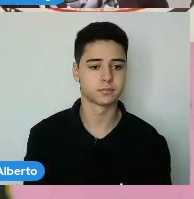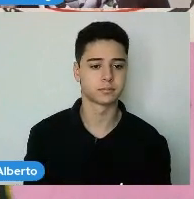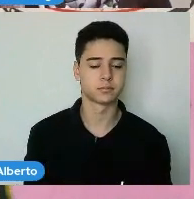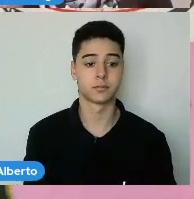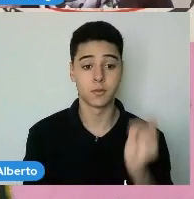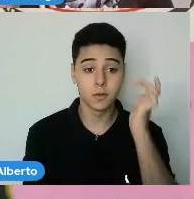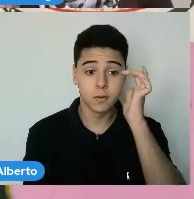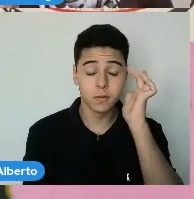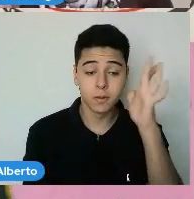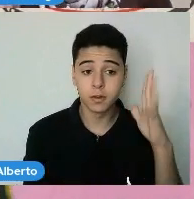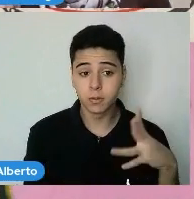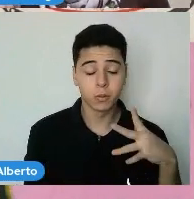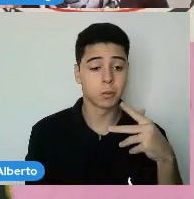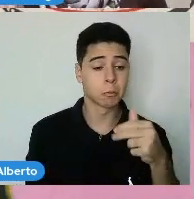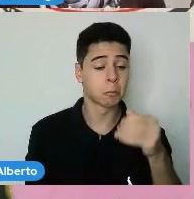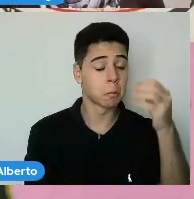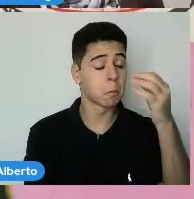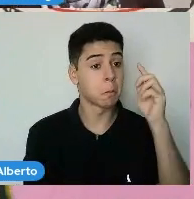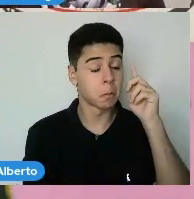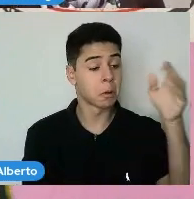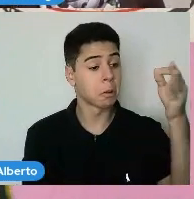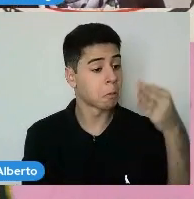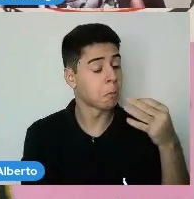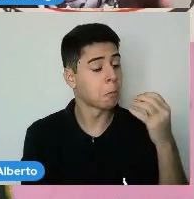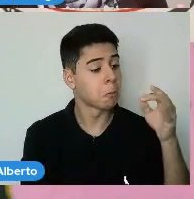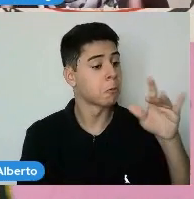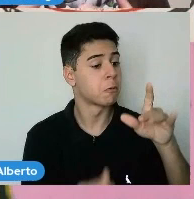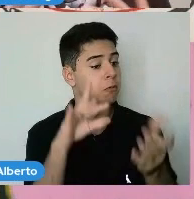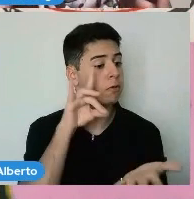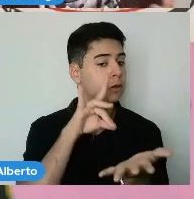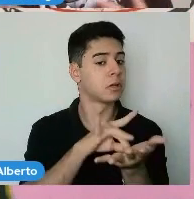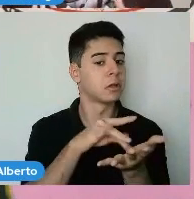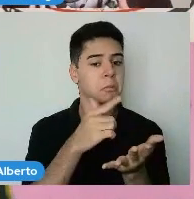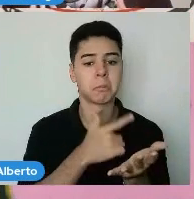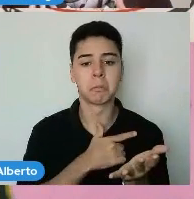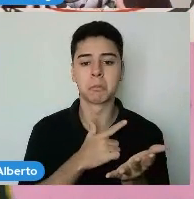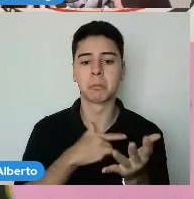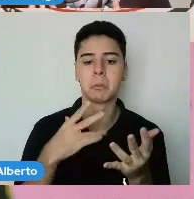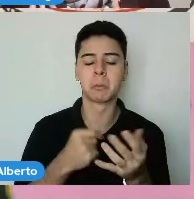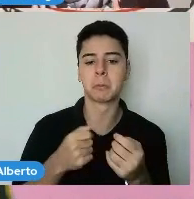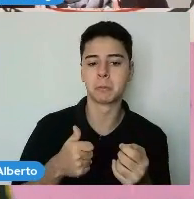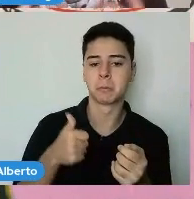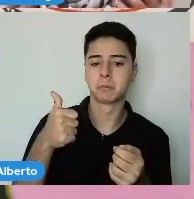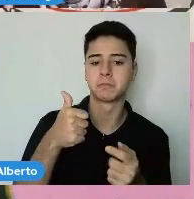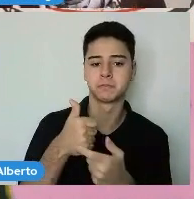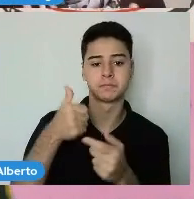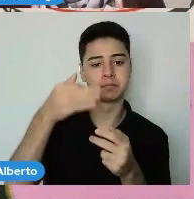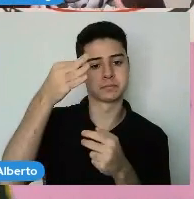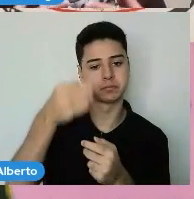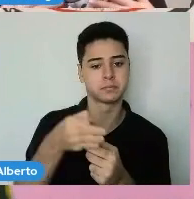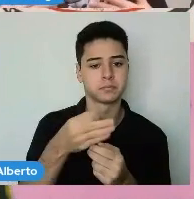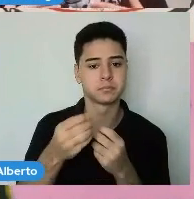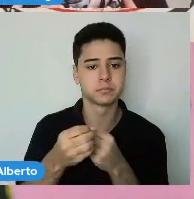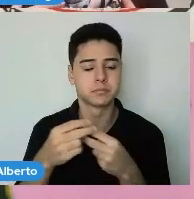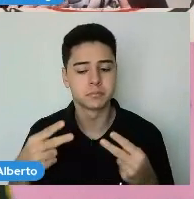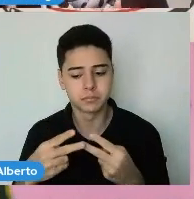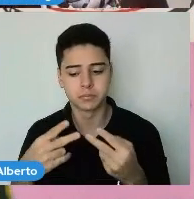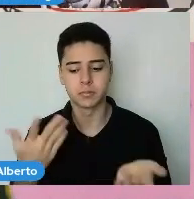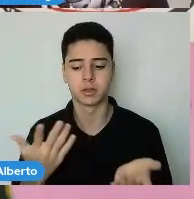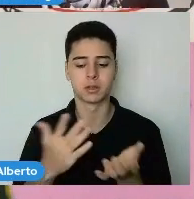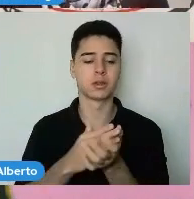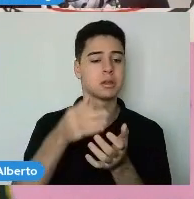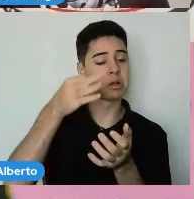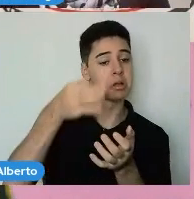facilitação de autenticação das obras, ou mesmo por afirmações autorais,